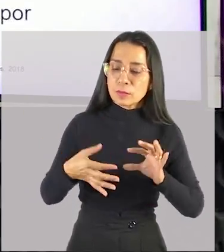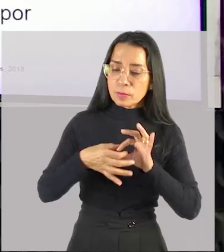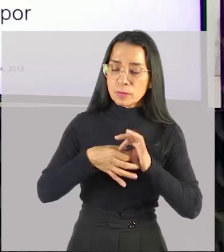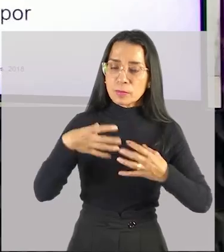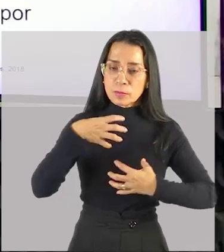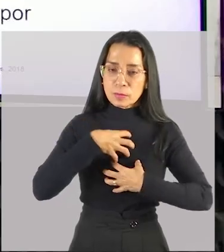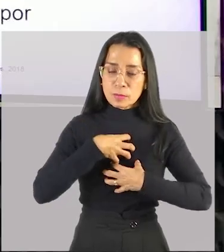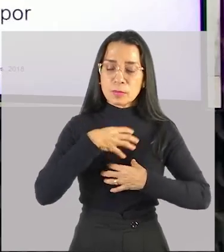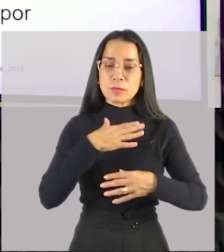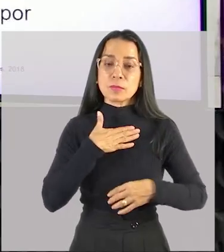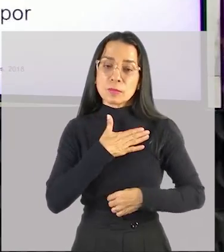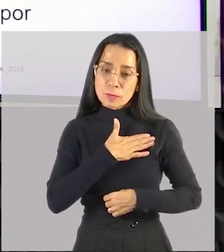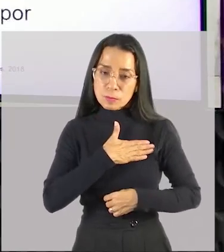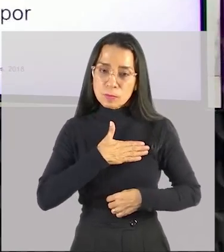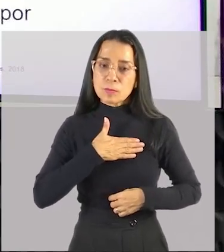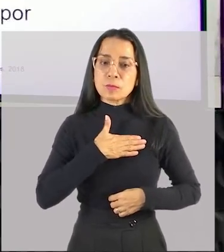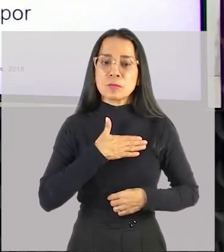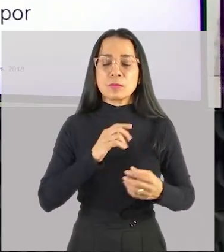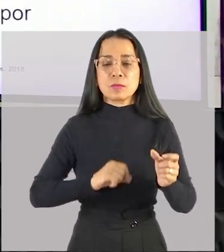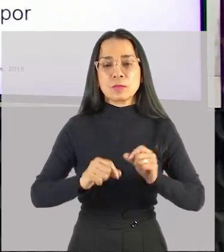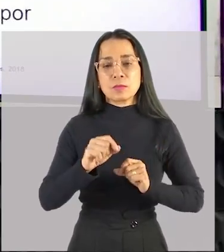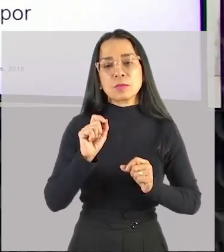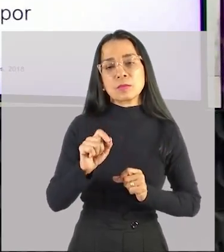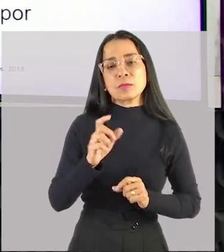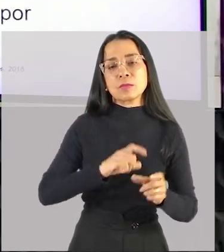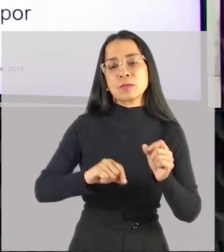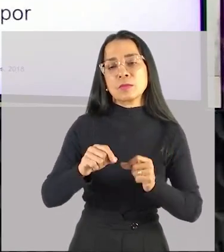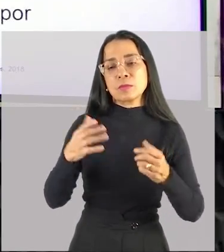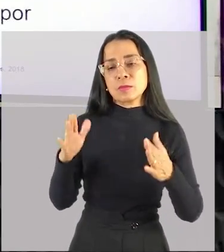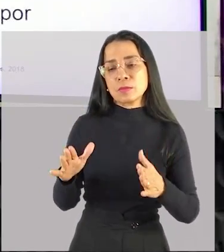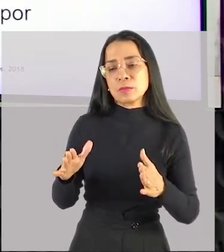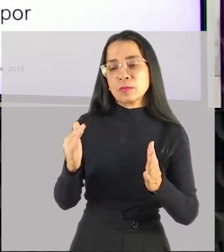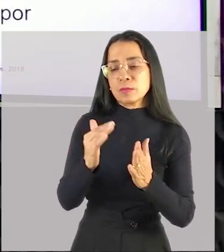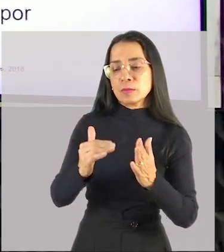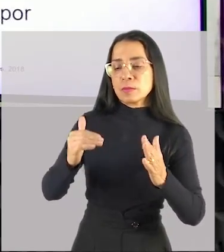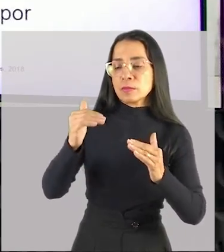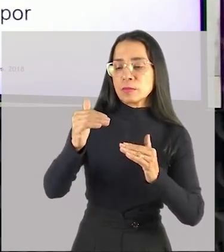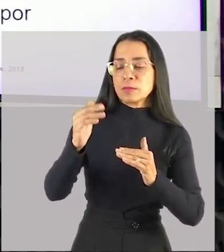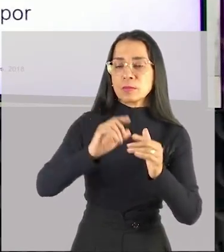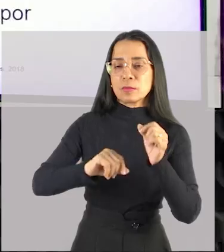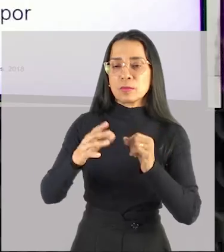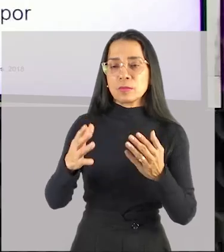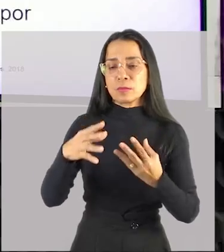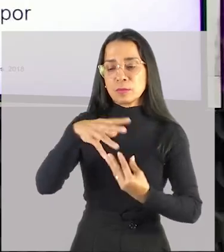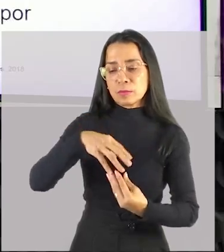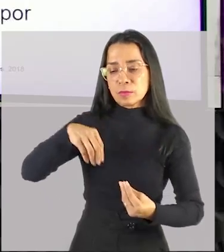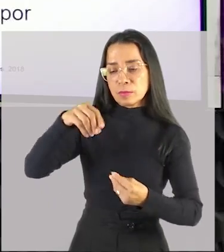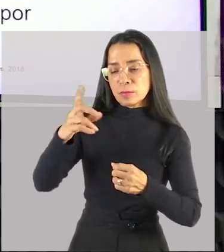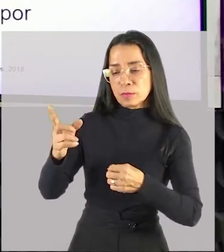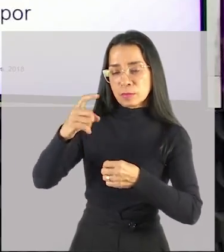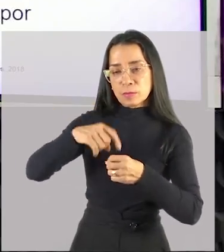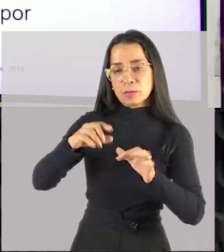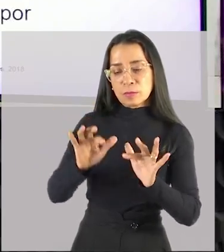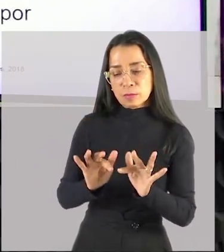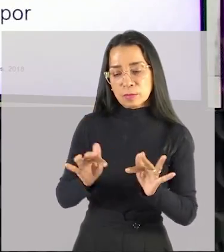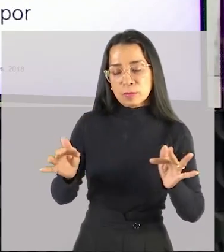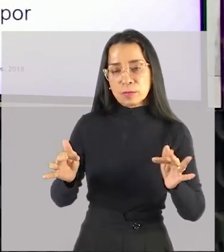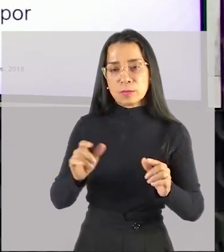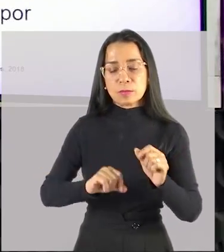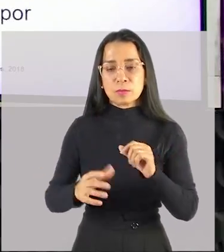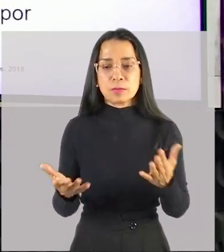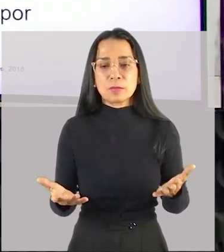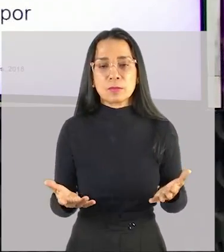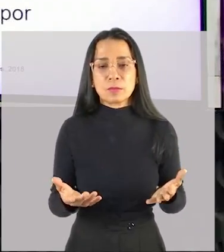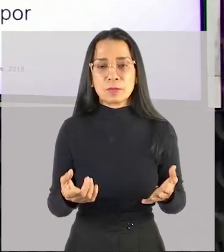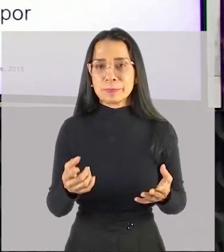nossos prazeres, mas aquilo que vai ascender, né? A alma ela vai voltar para uma simplicidade,